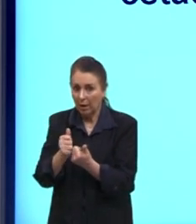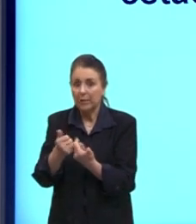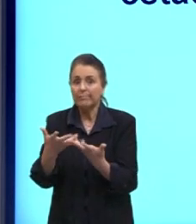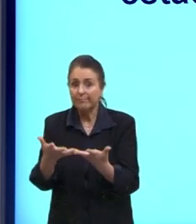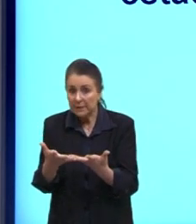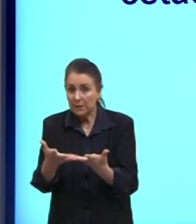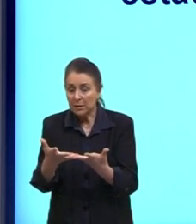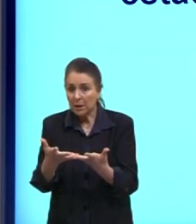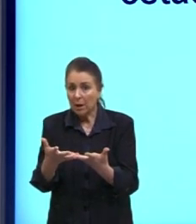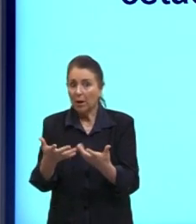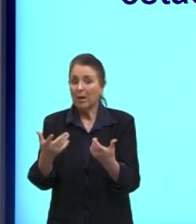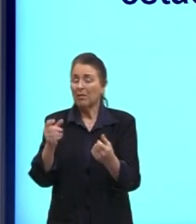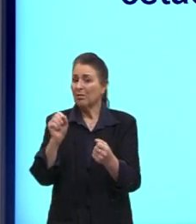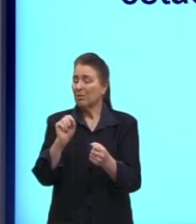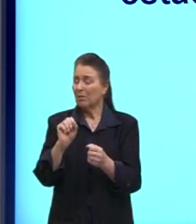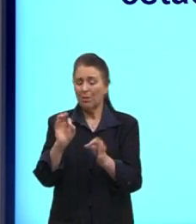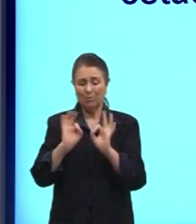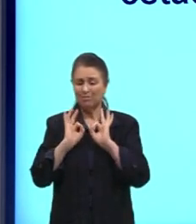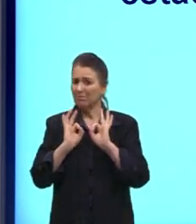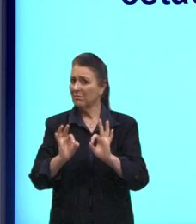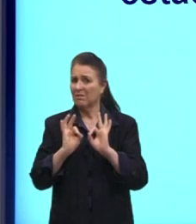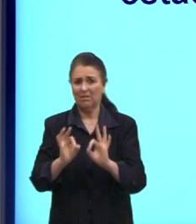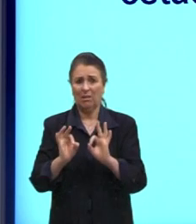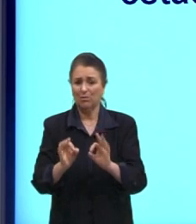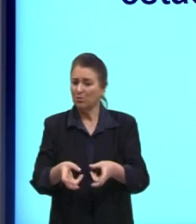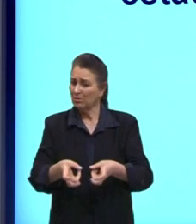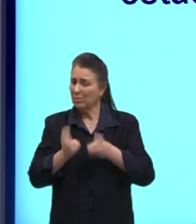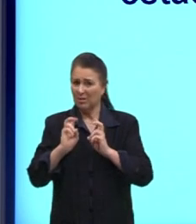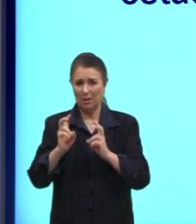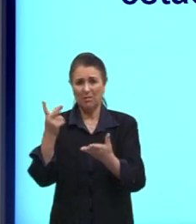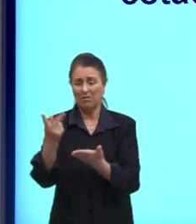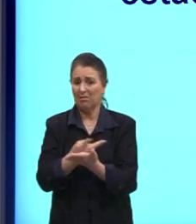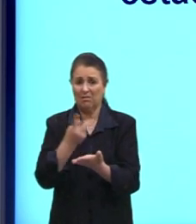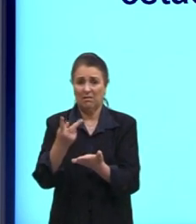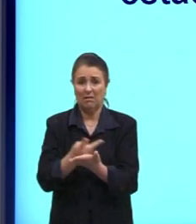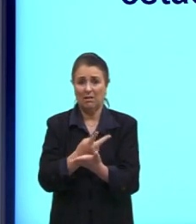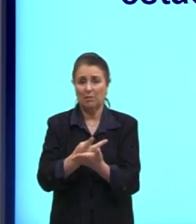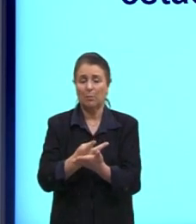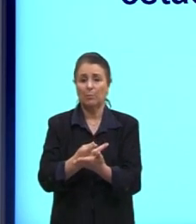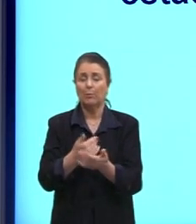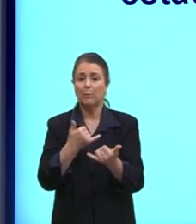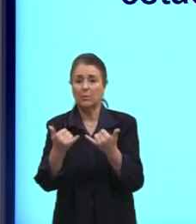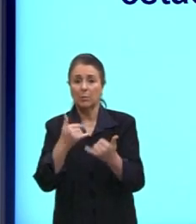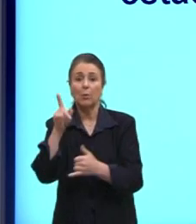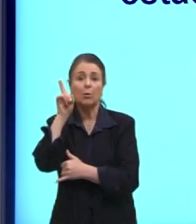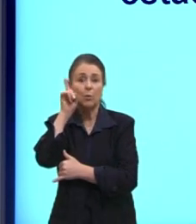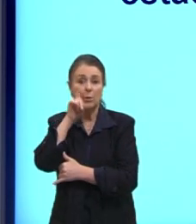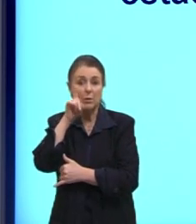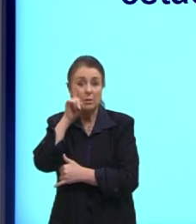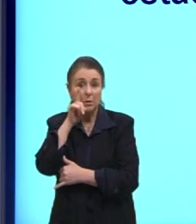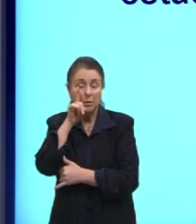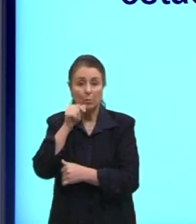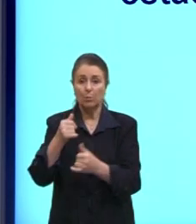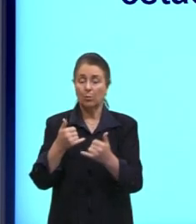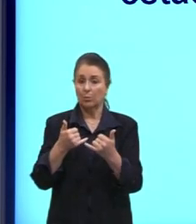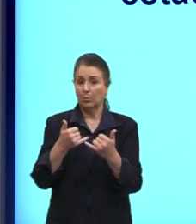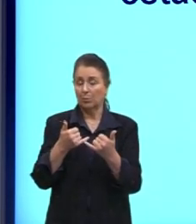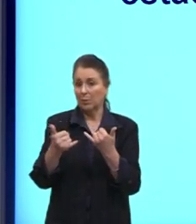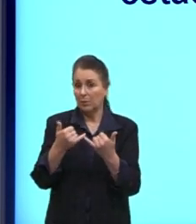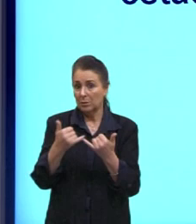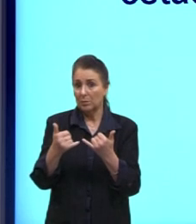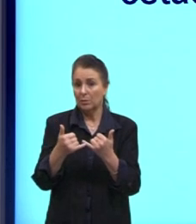seu estado estava no oceano Nós estamos vendo aí Estados Unidos com altos índice